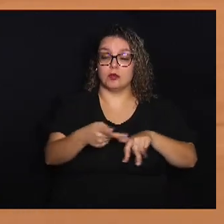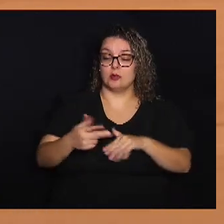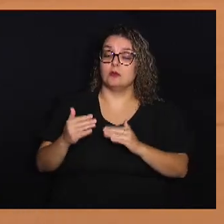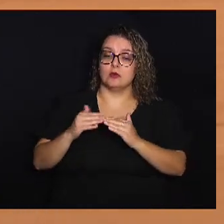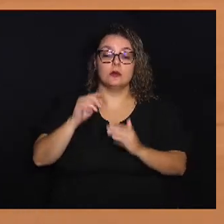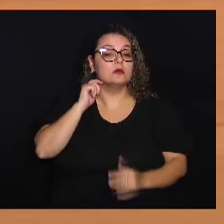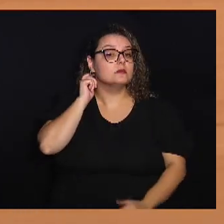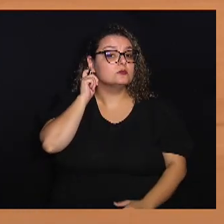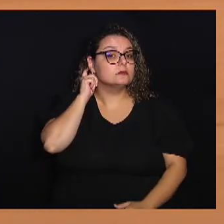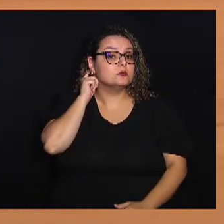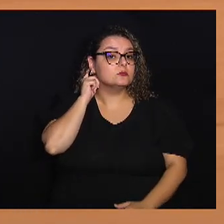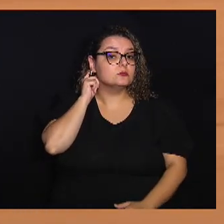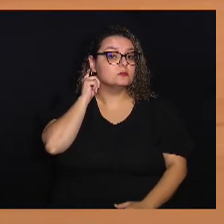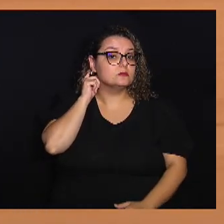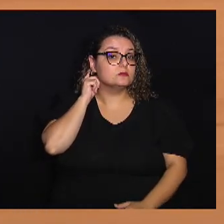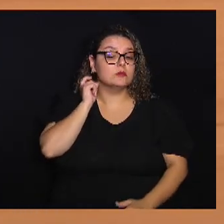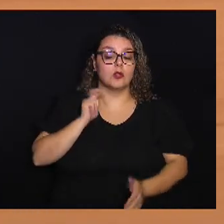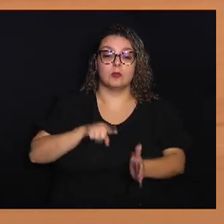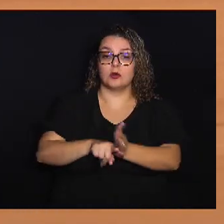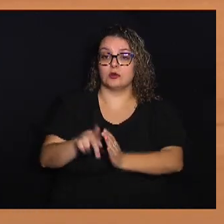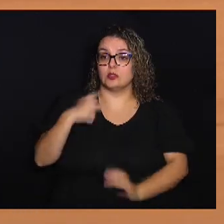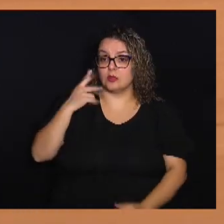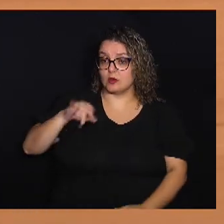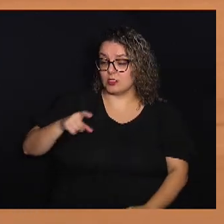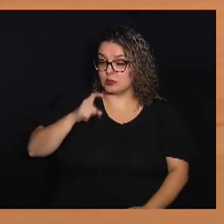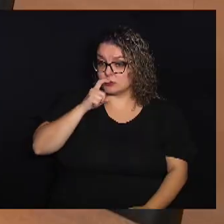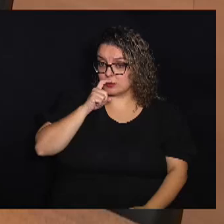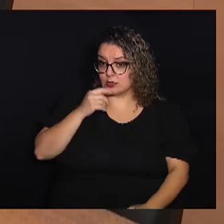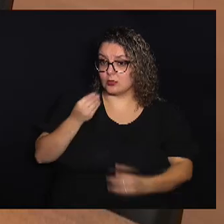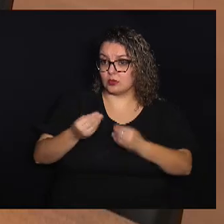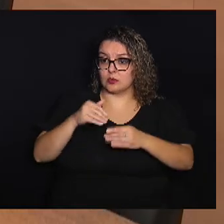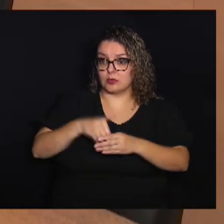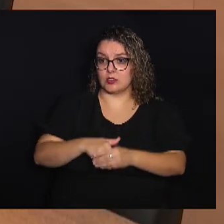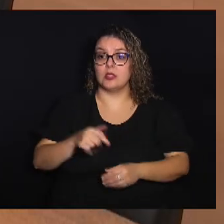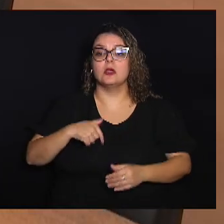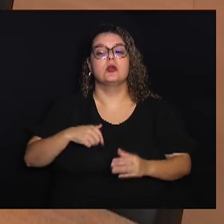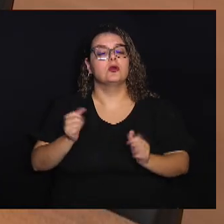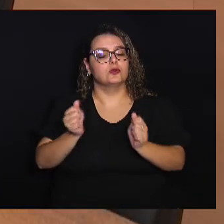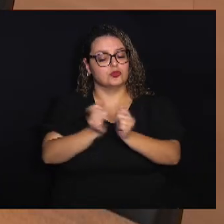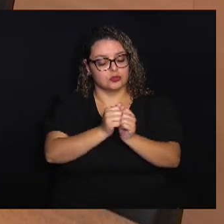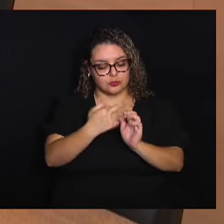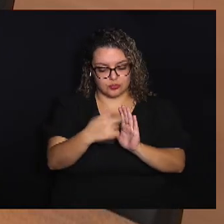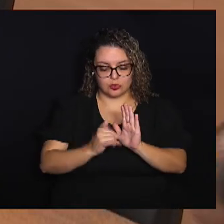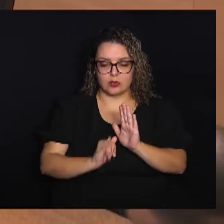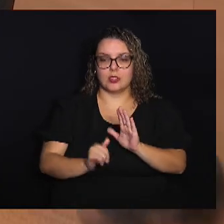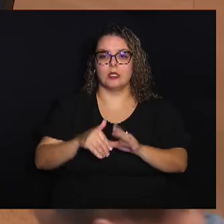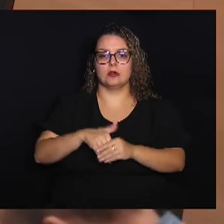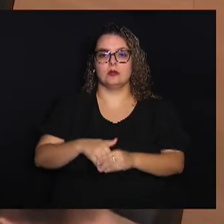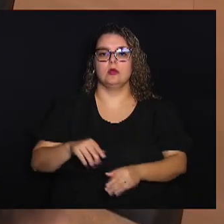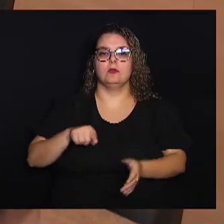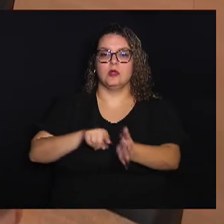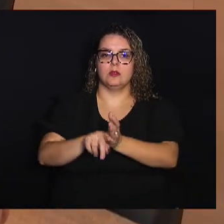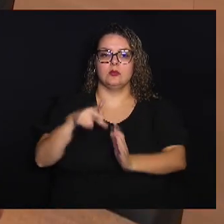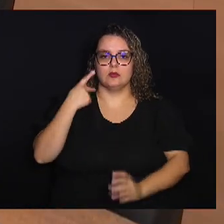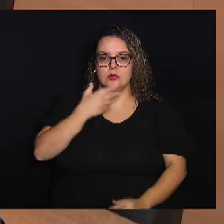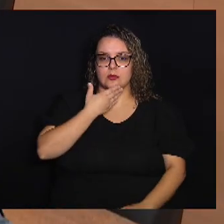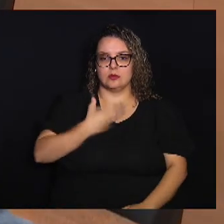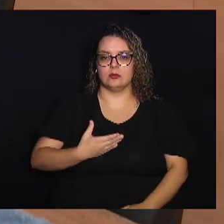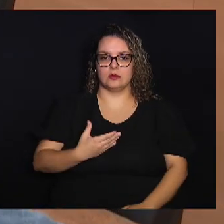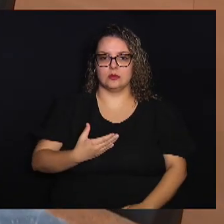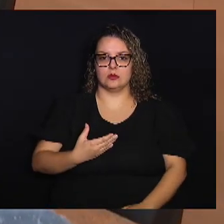favorável. Eu pergunto ao vereador Jorge Schneider como vota. Eu acompanho o relator. Pergunto ao vereador Carmo